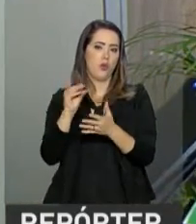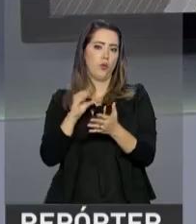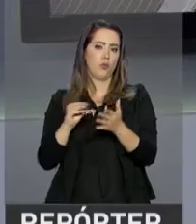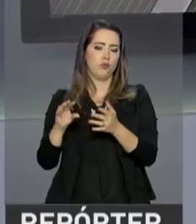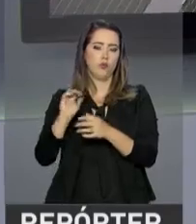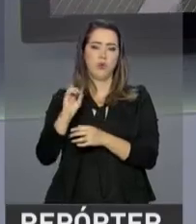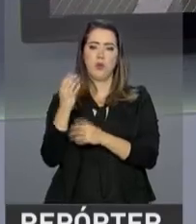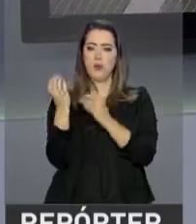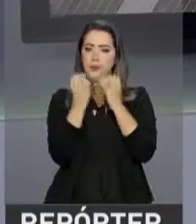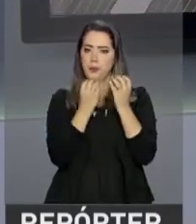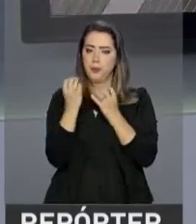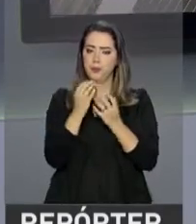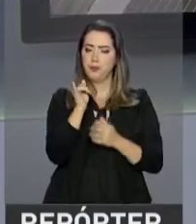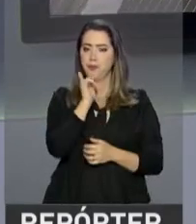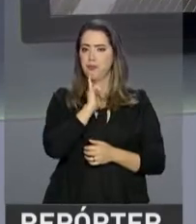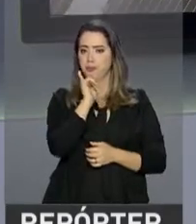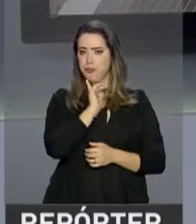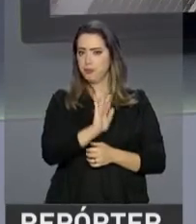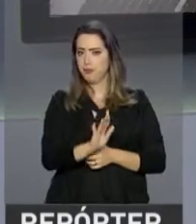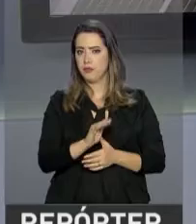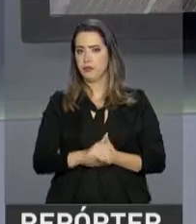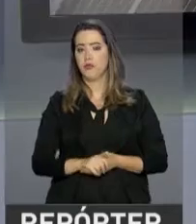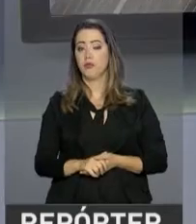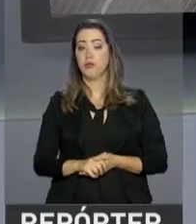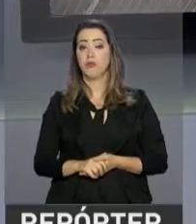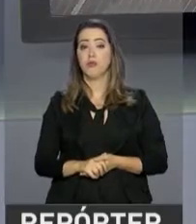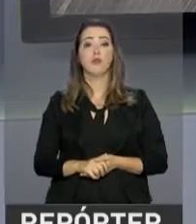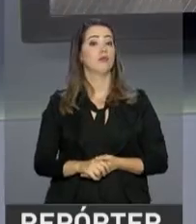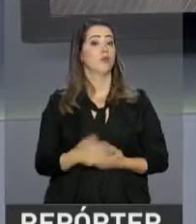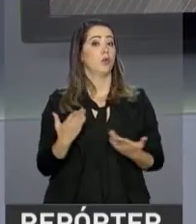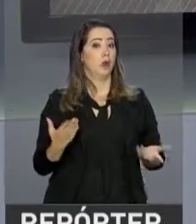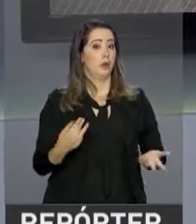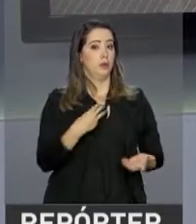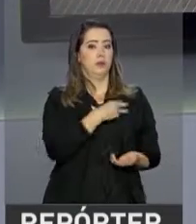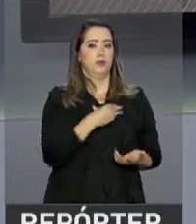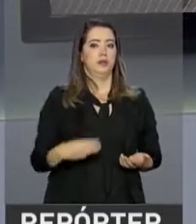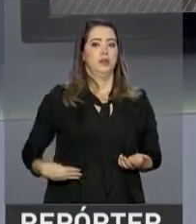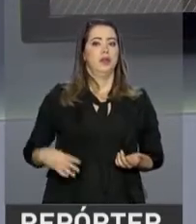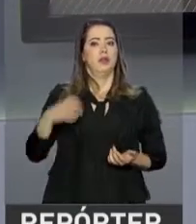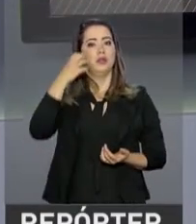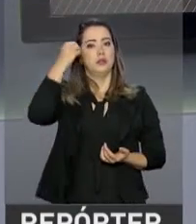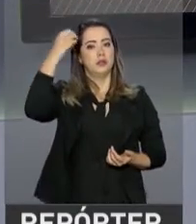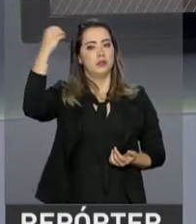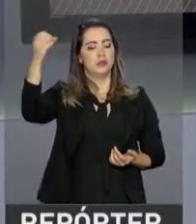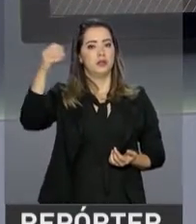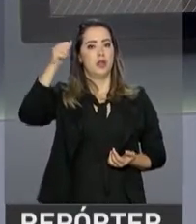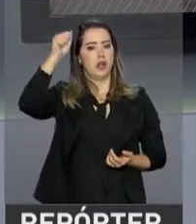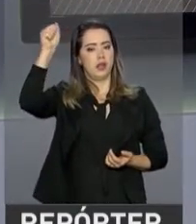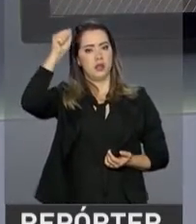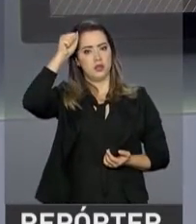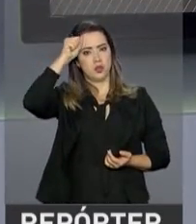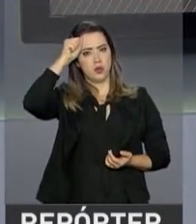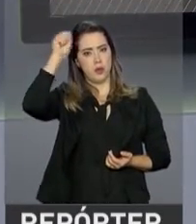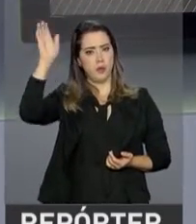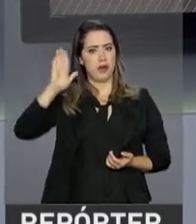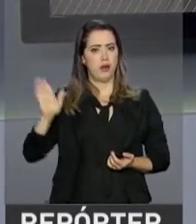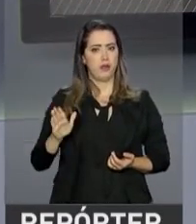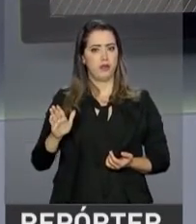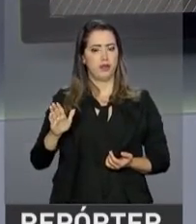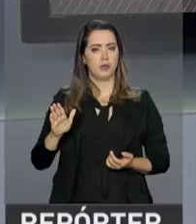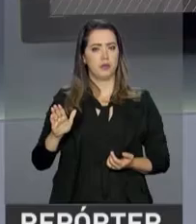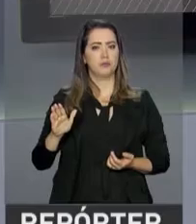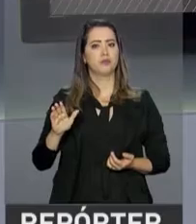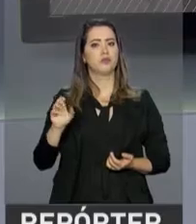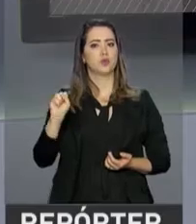exemplo o ministro da agricultura blairo maggi embarca nesta quarta feira para a áfrica do sul onde participa de uma reunião